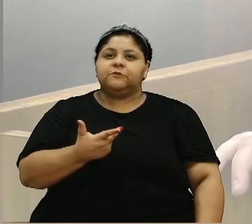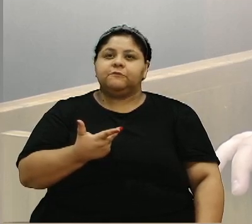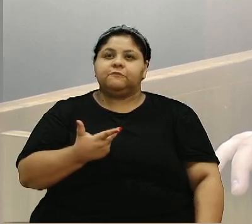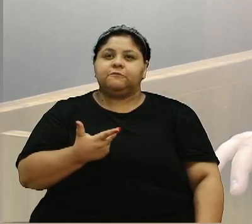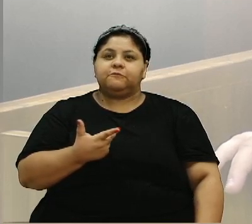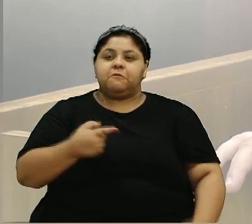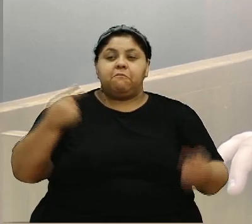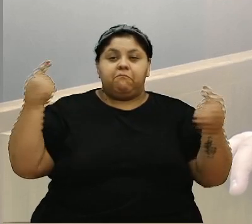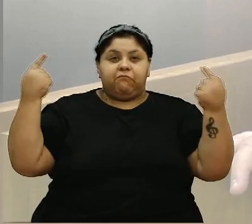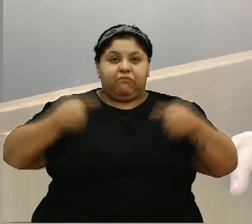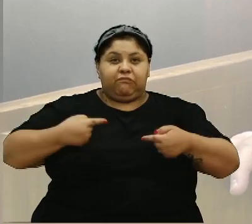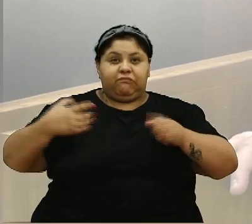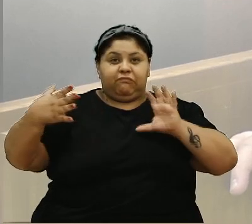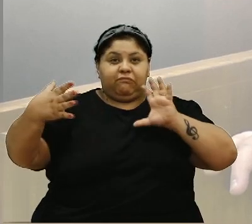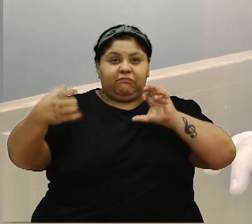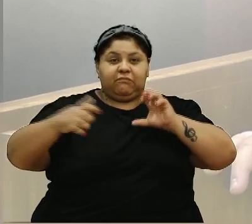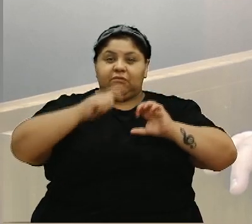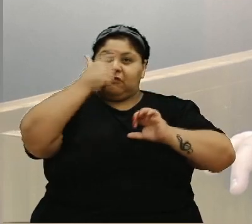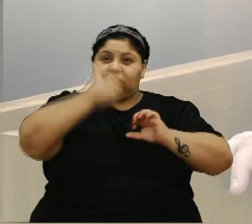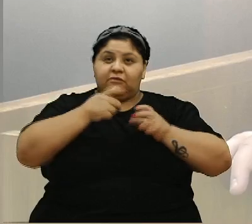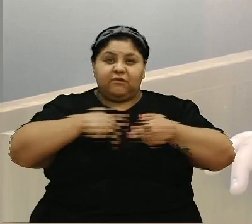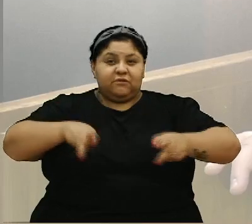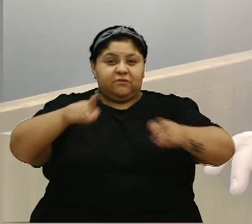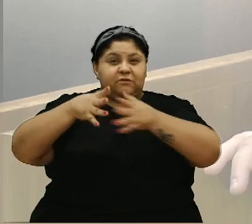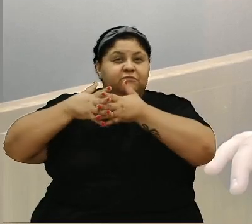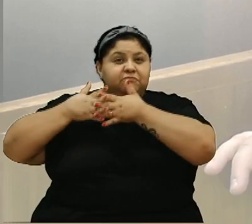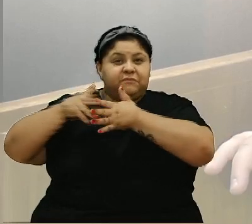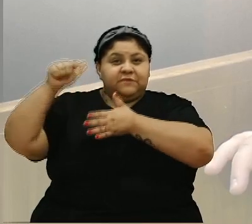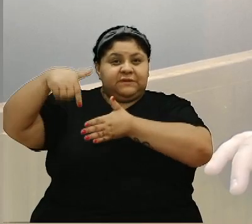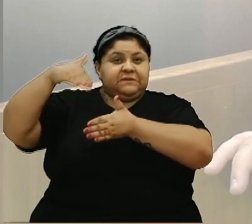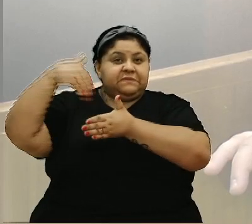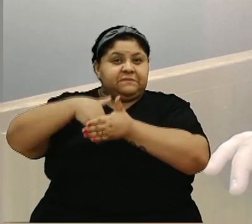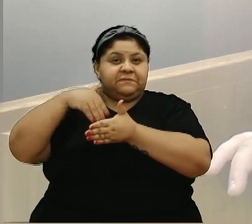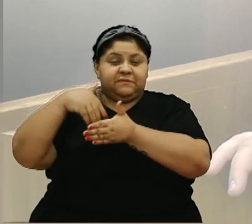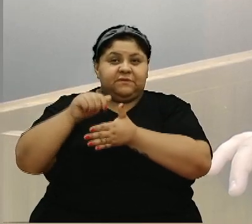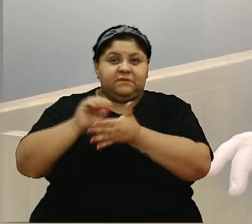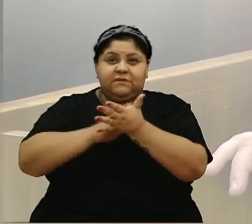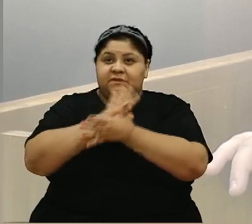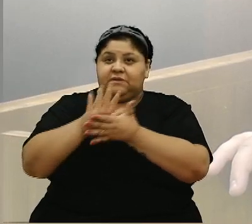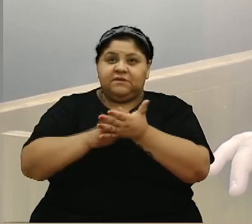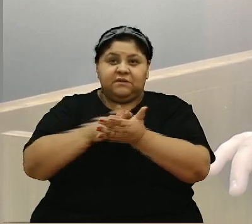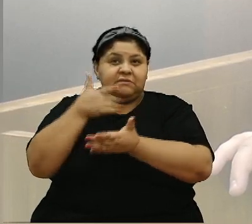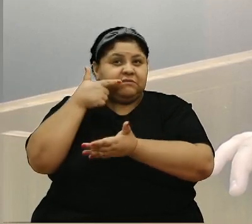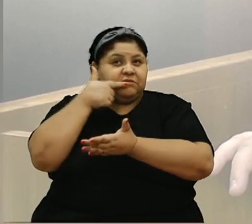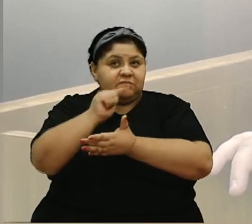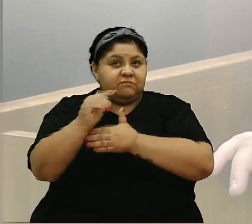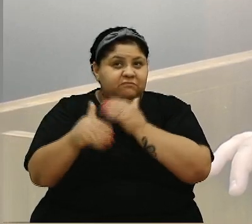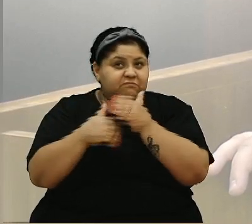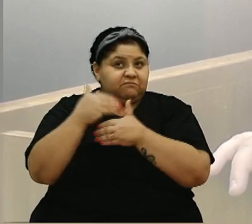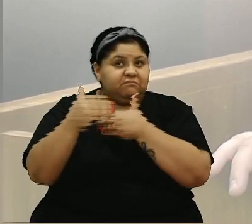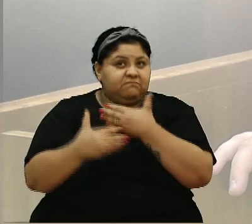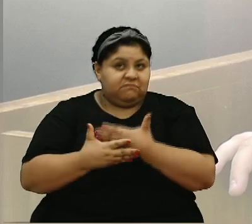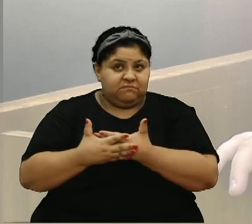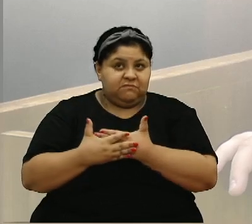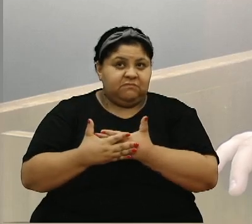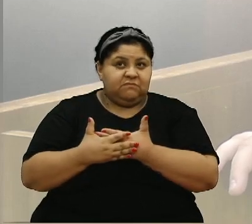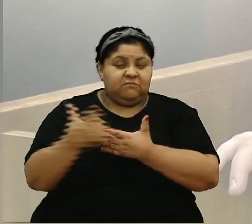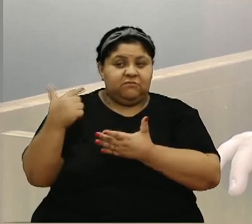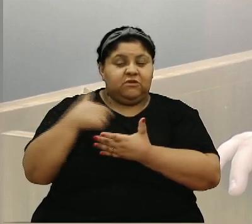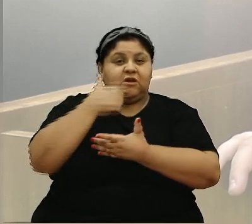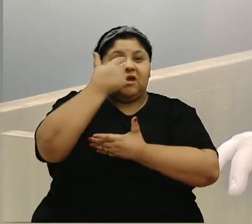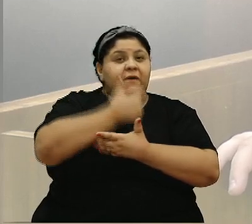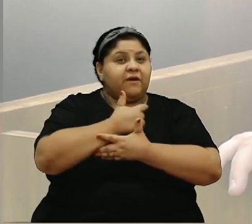que a população ficou muito confusa nessa eleição. Ninguém sai ganhando nesse processo, colegas vereadores. Eu